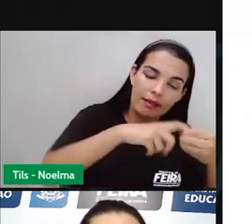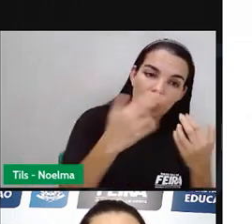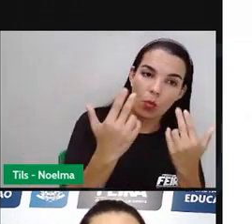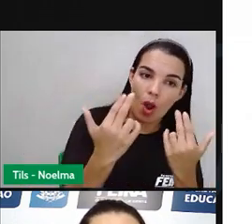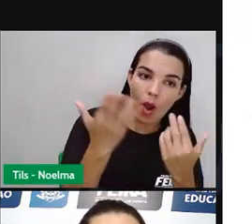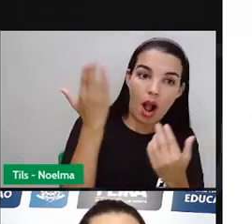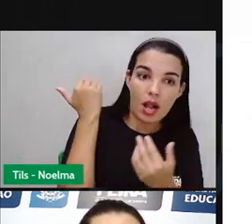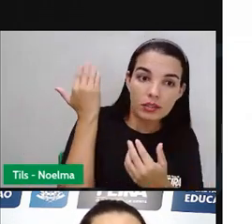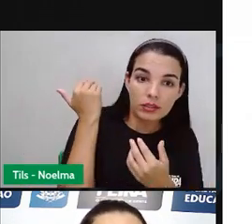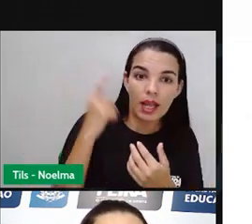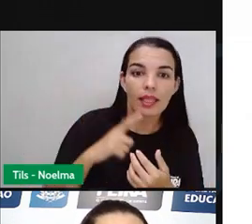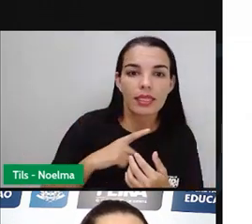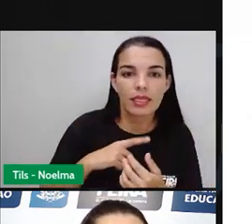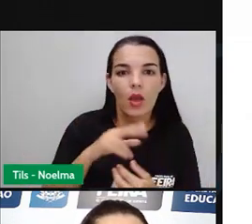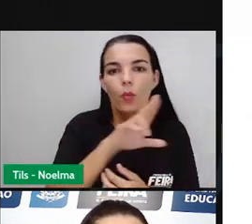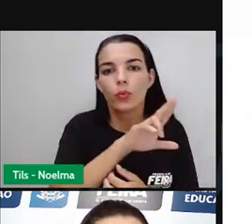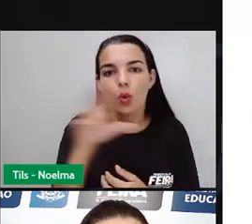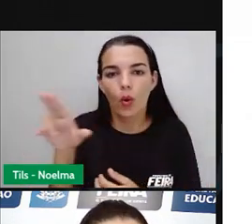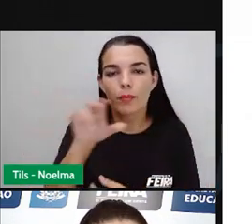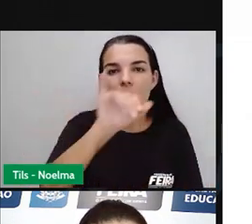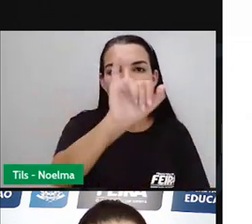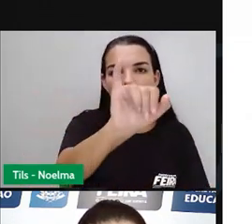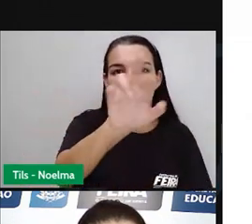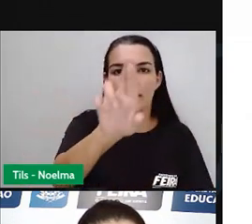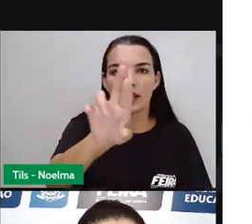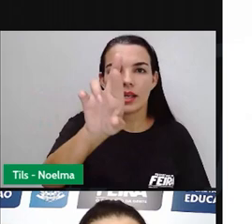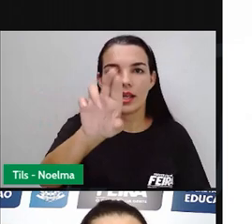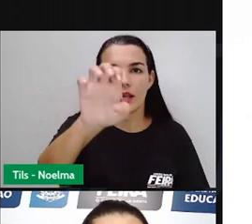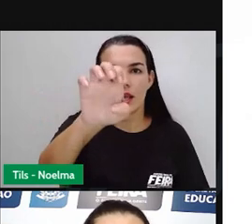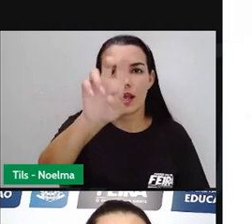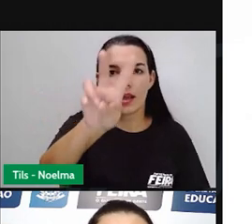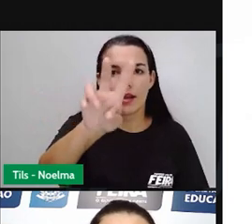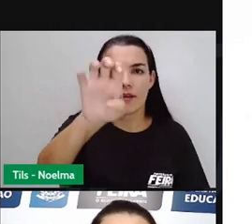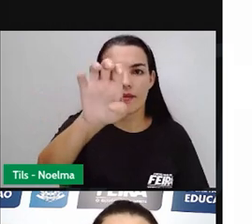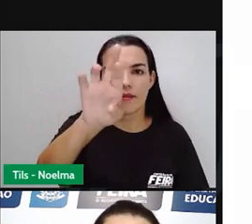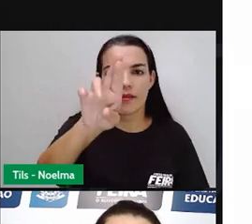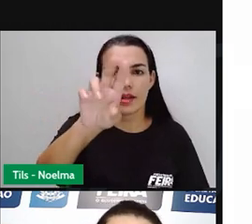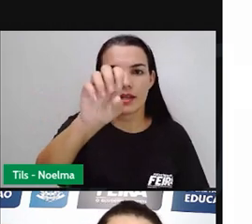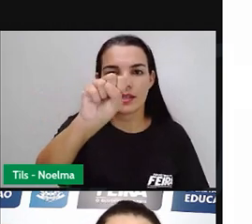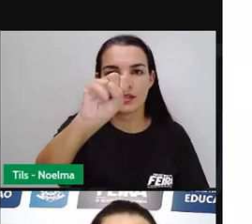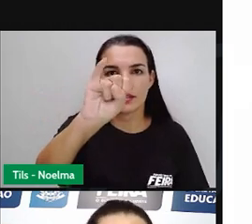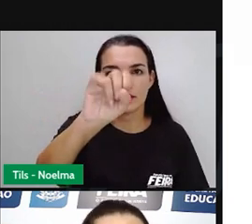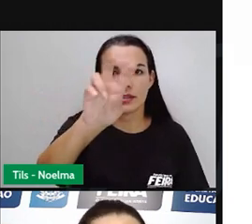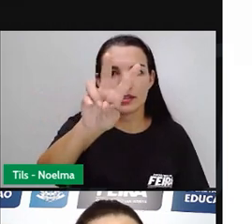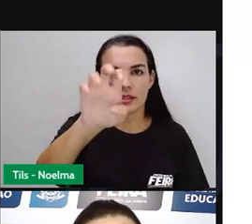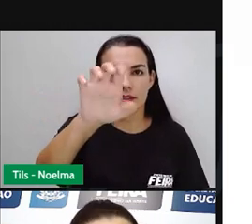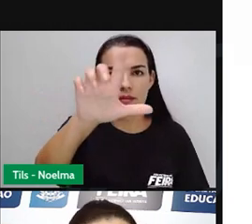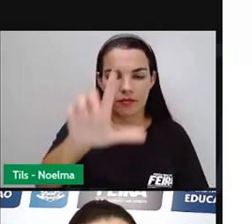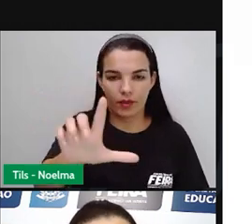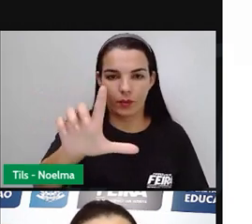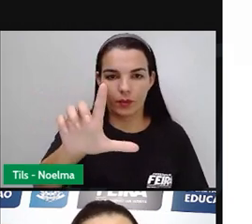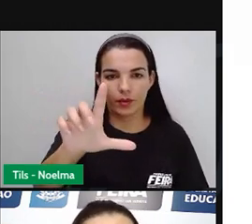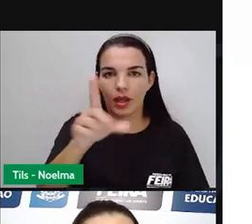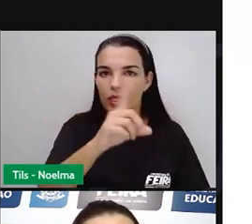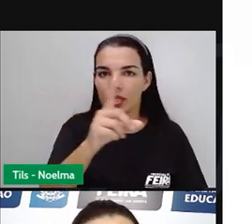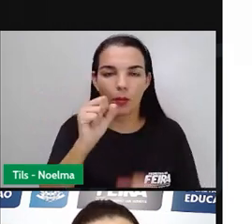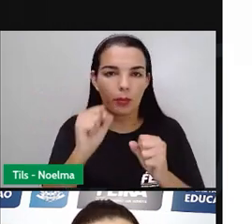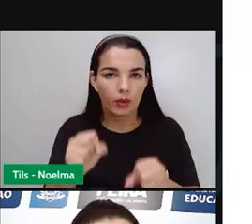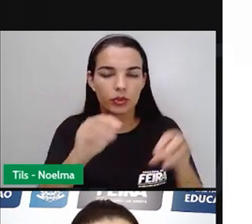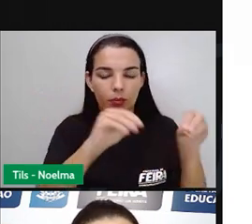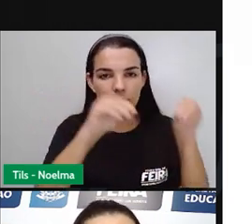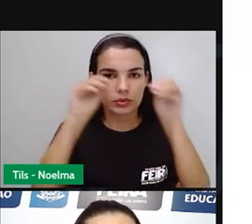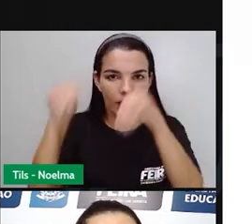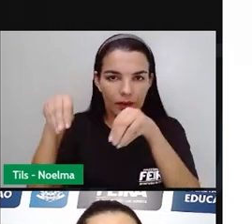recebe o nome de mudança irreversível. Quando ela não pode voltar à sua posição inicial. Ela é